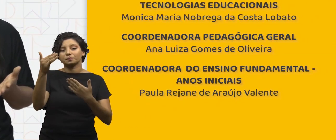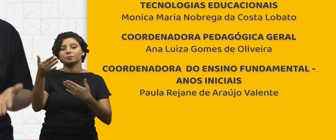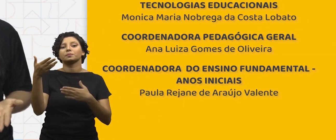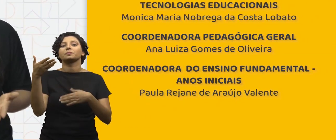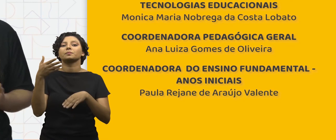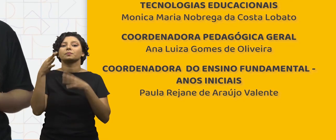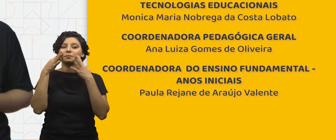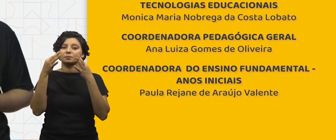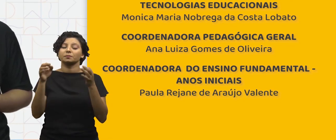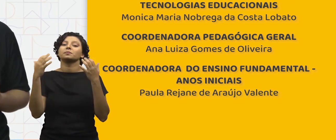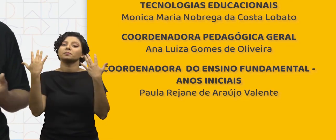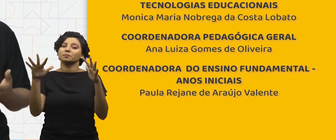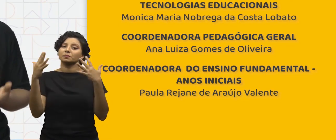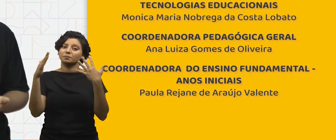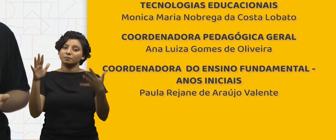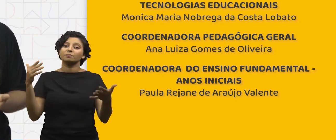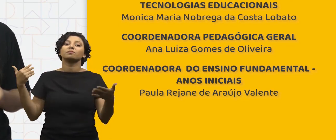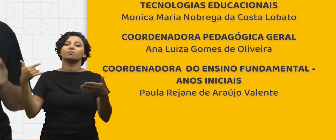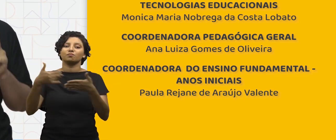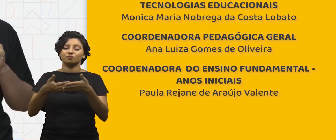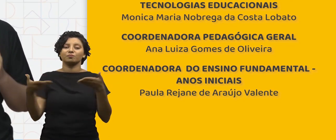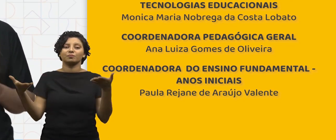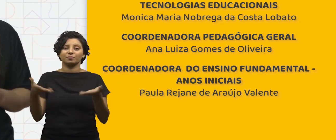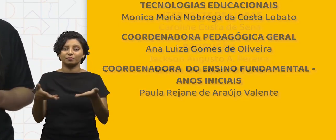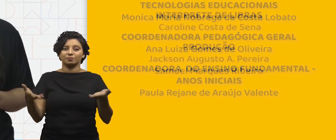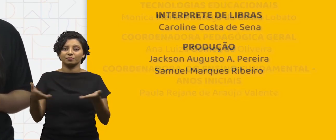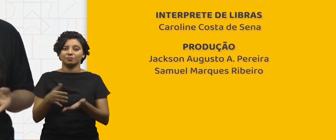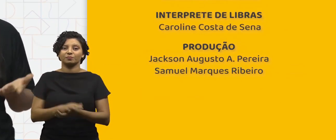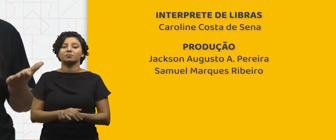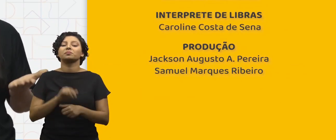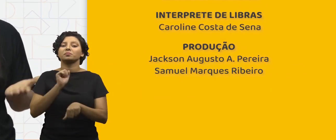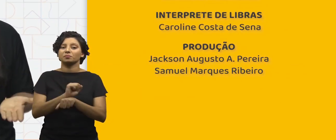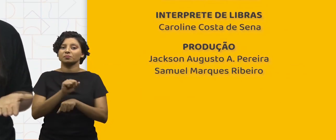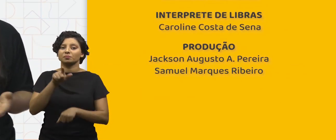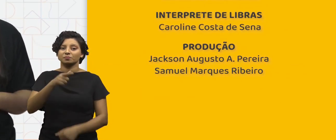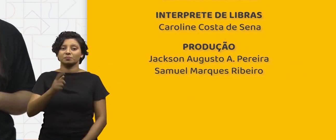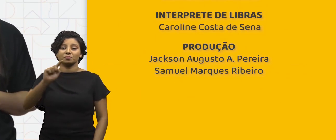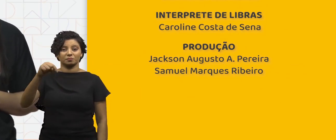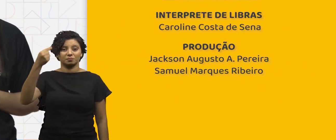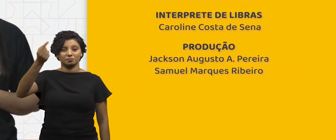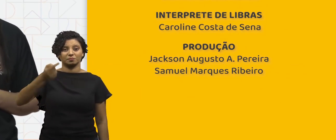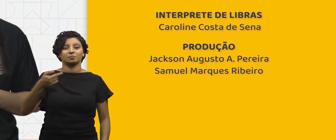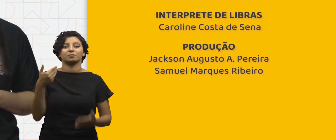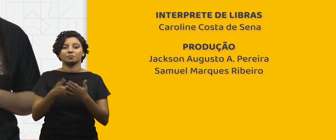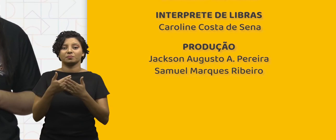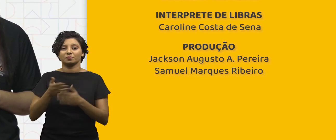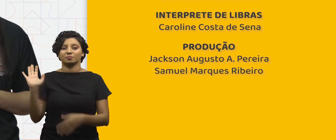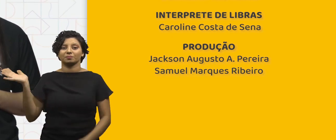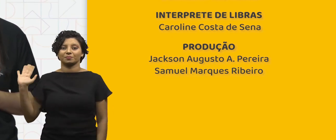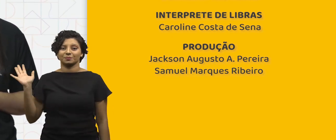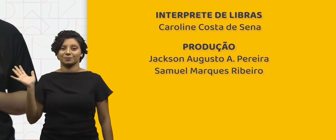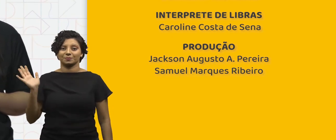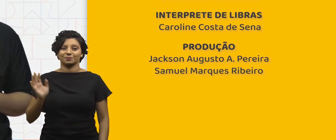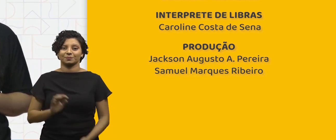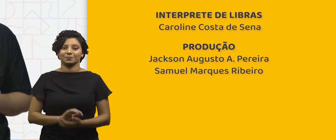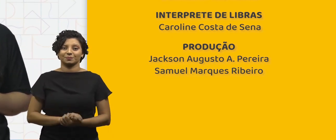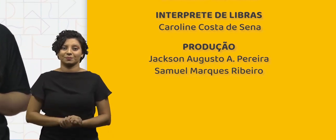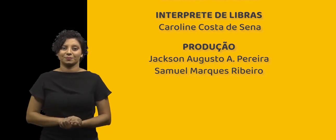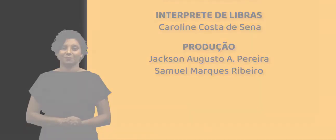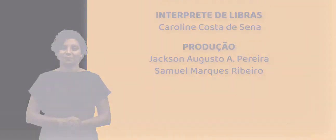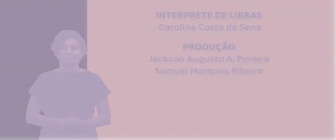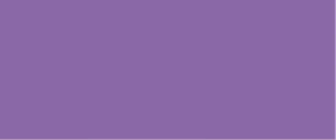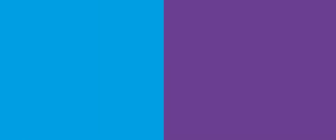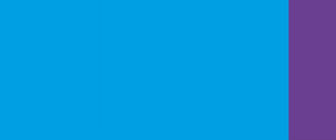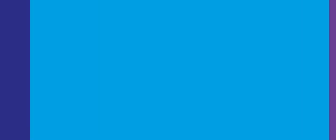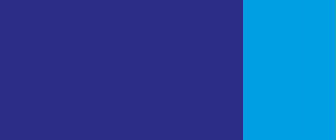atenção e parabéns por ter chegado até aqui. Aguardo você na nossa próxima aula e até mais. Tchau, tchau!